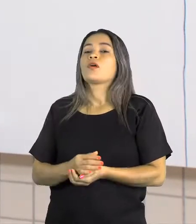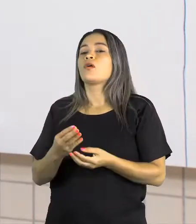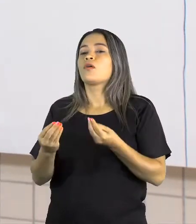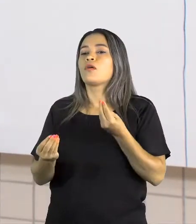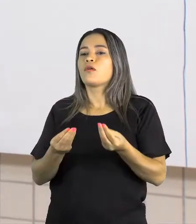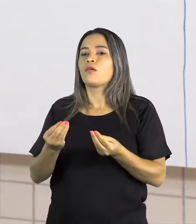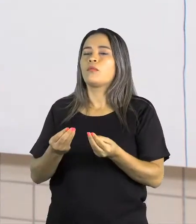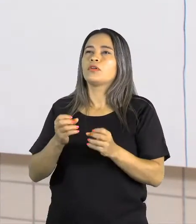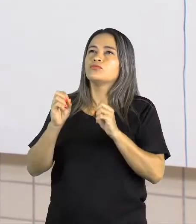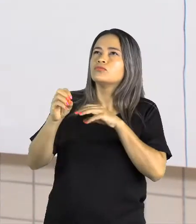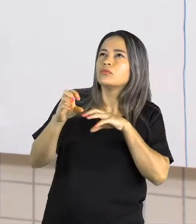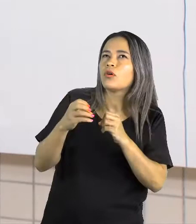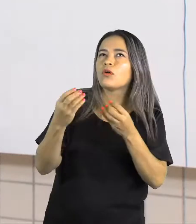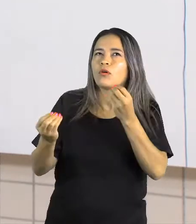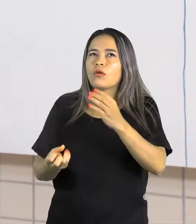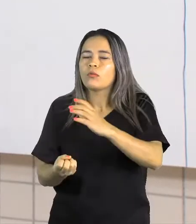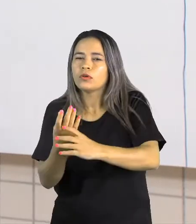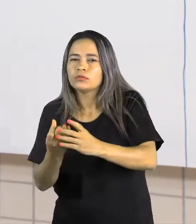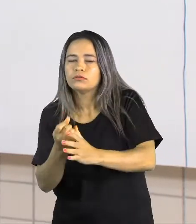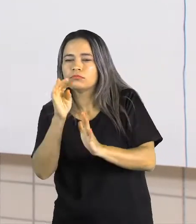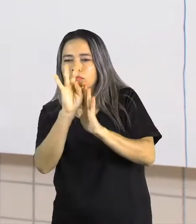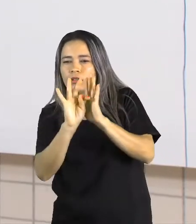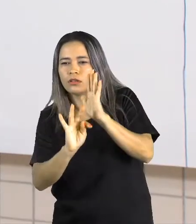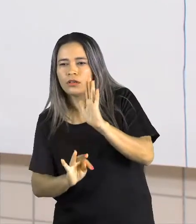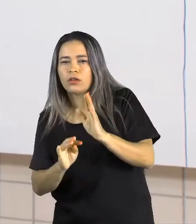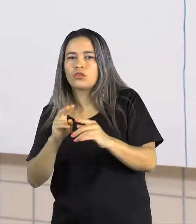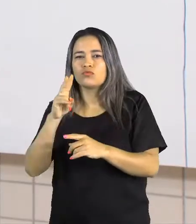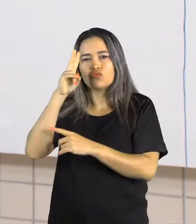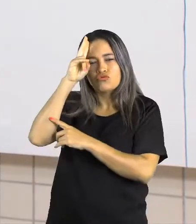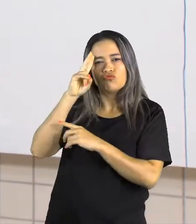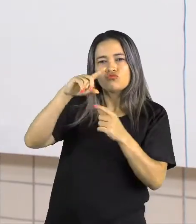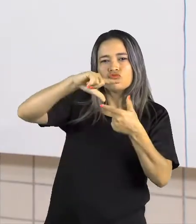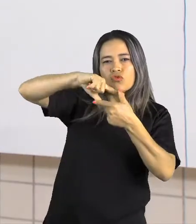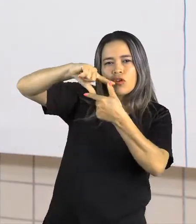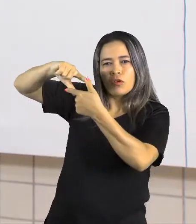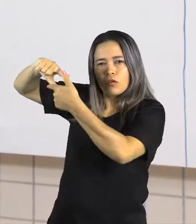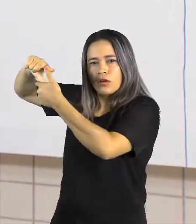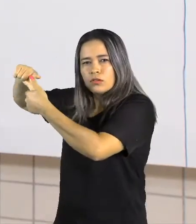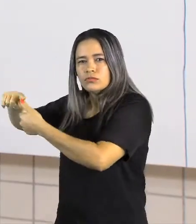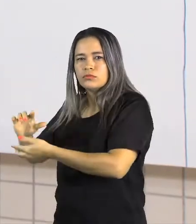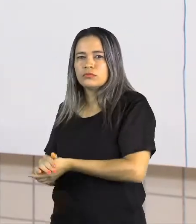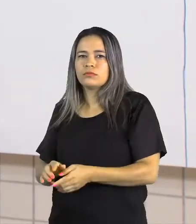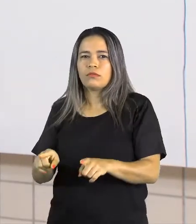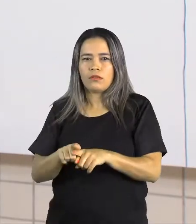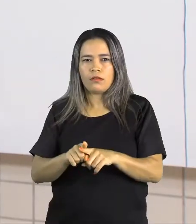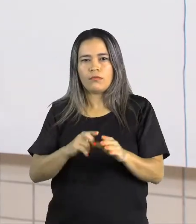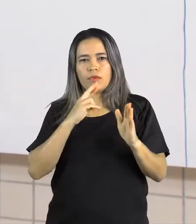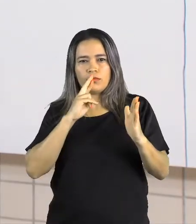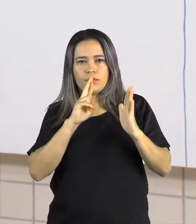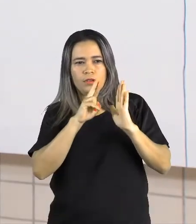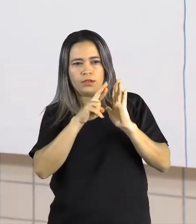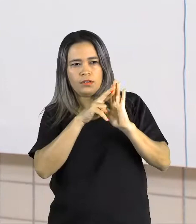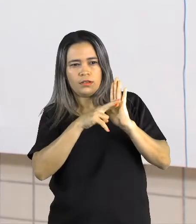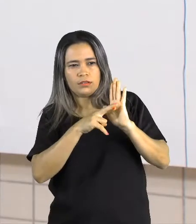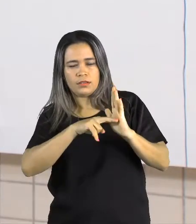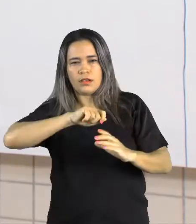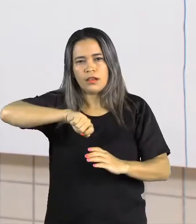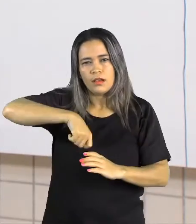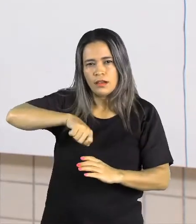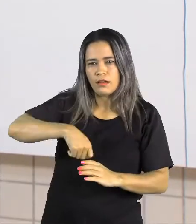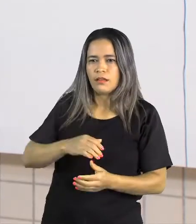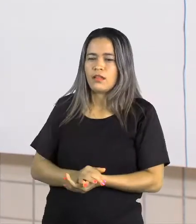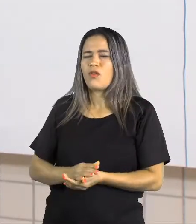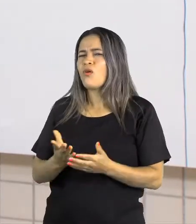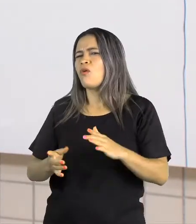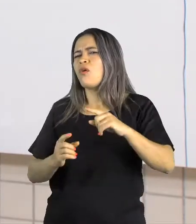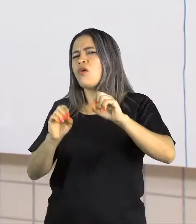produzia um texto, como se produzia uma história em quadrinho, como se produzia uma receita, lembra disso? Quais são os tópicos, a